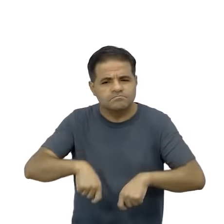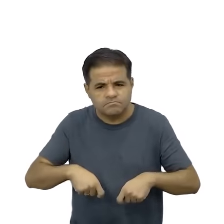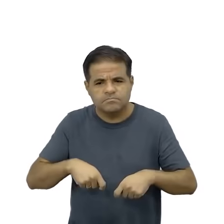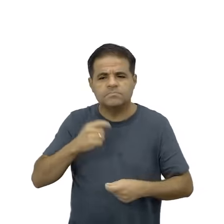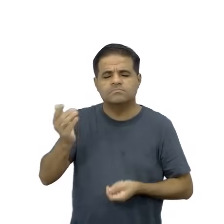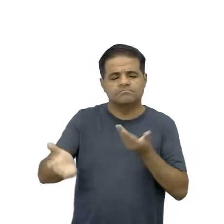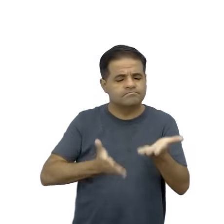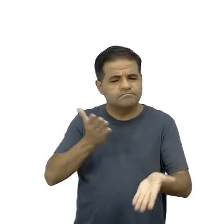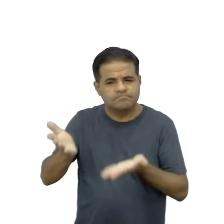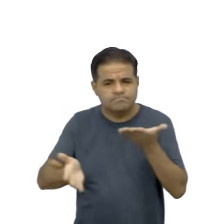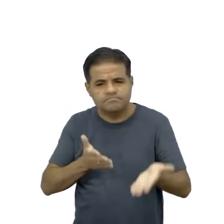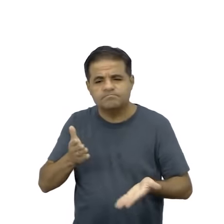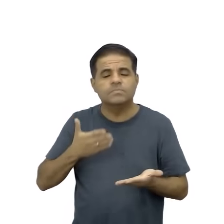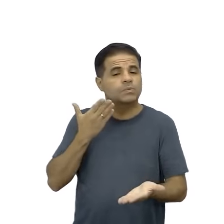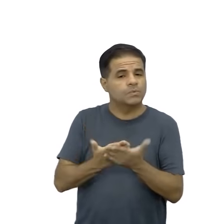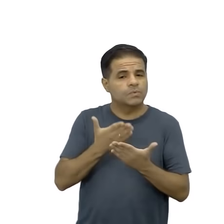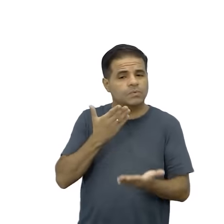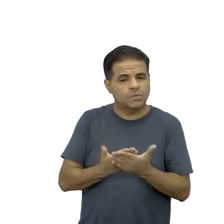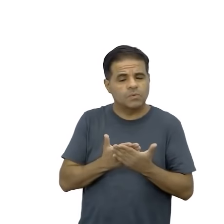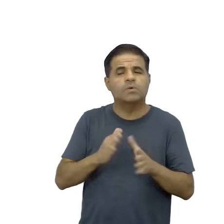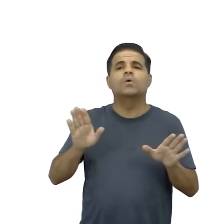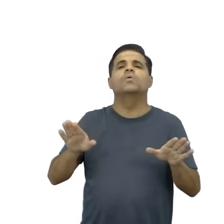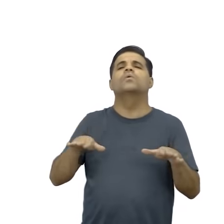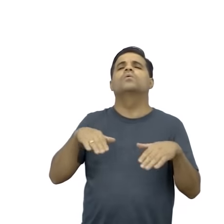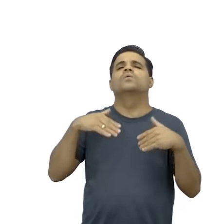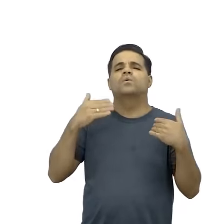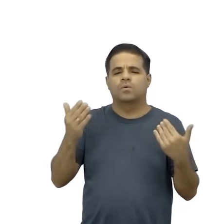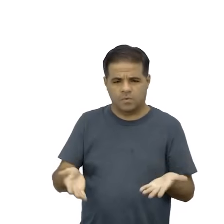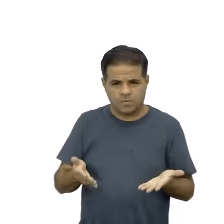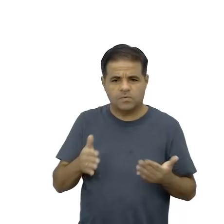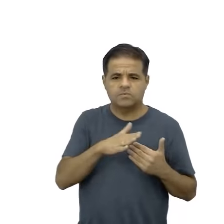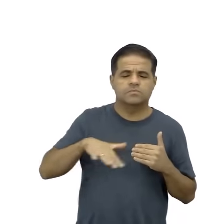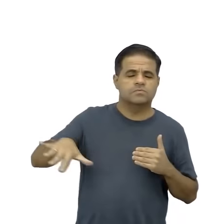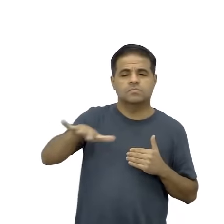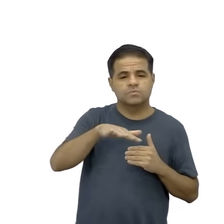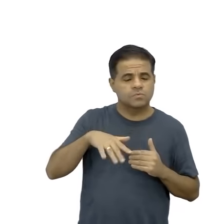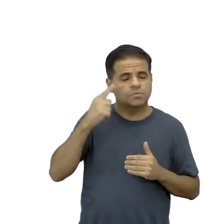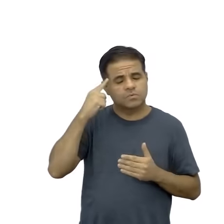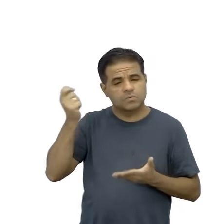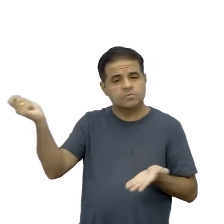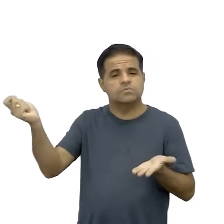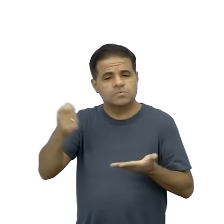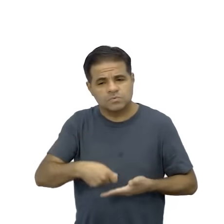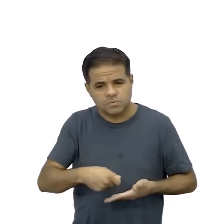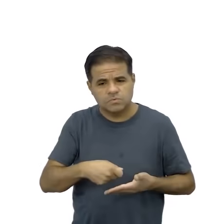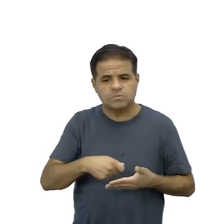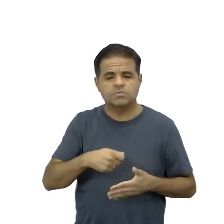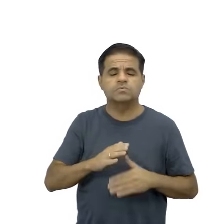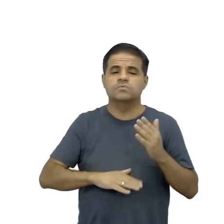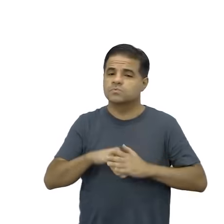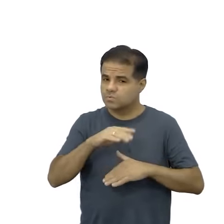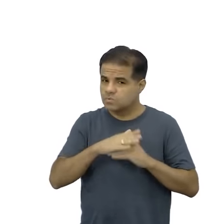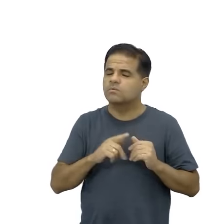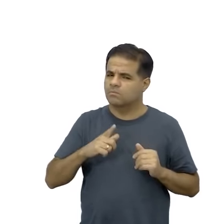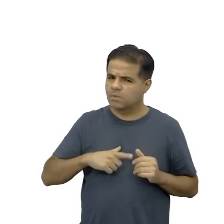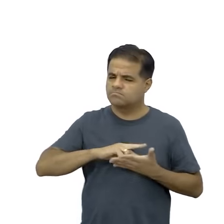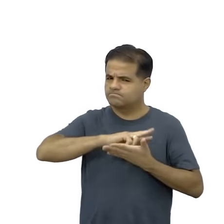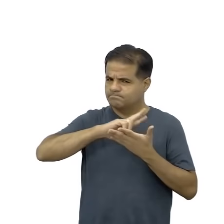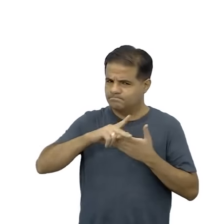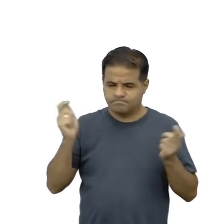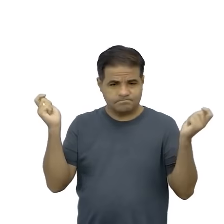aqui com o meu estudante e quais metodologias que eu posso também trazer para essa questão. Então, existem